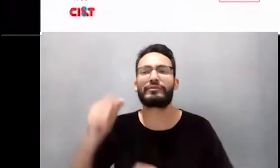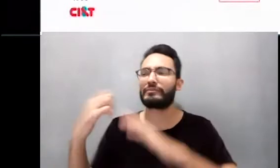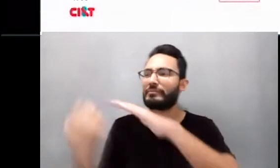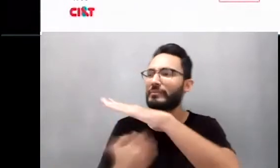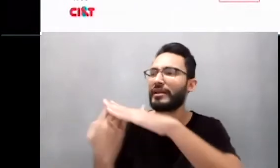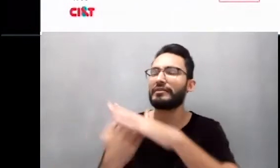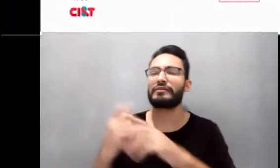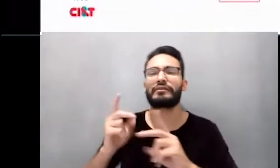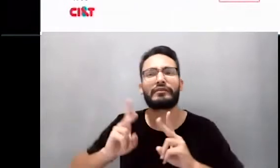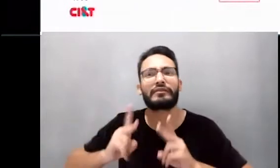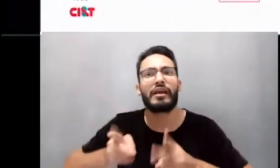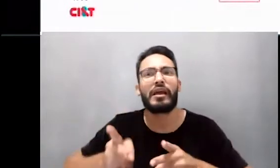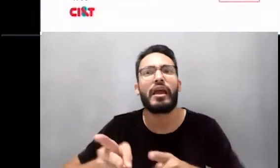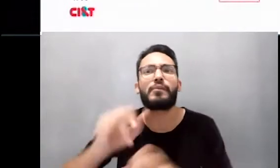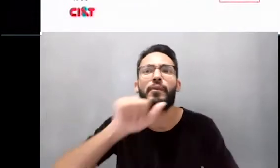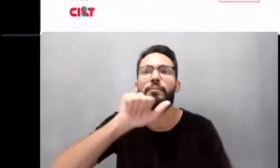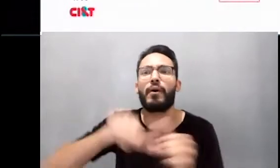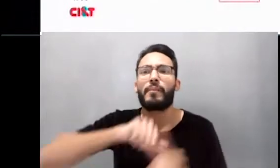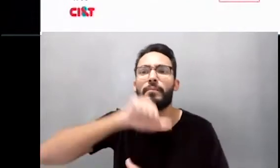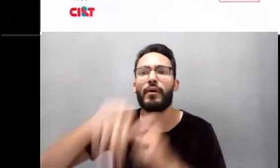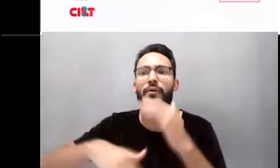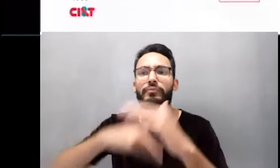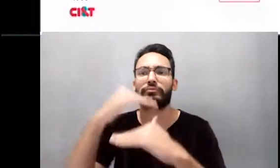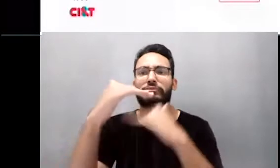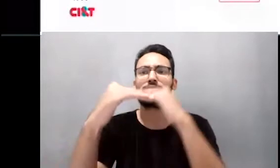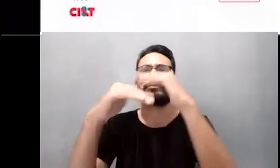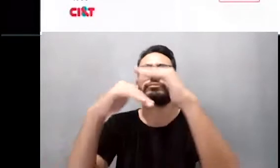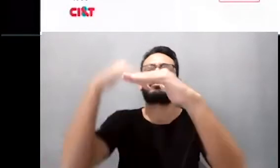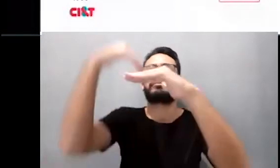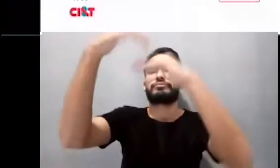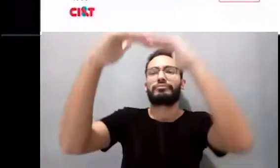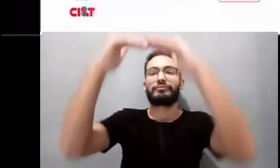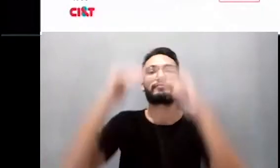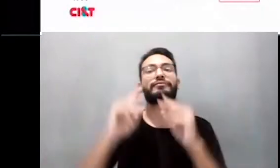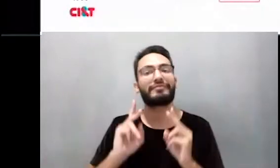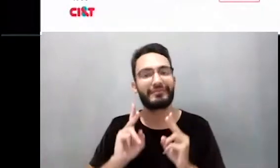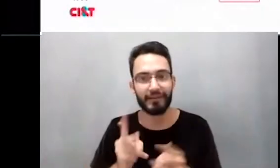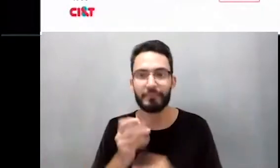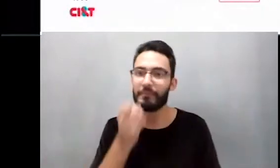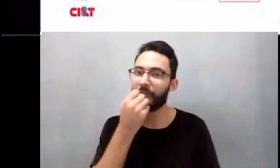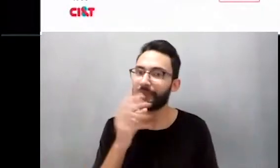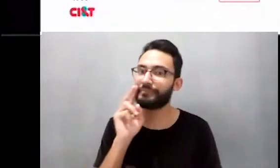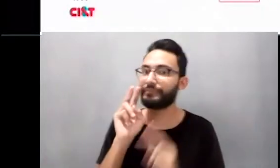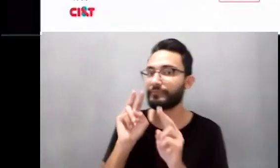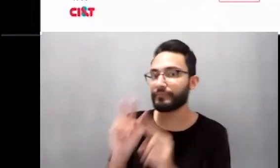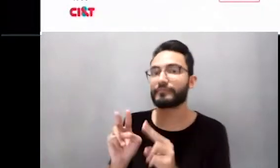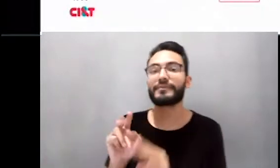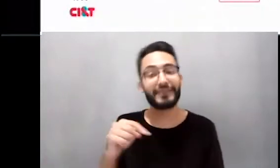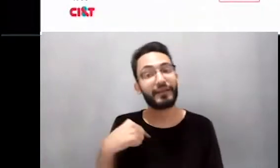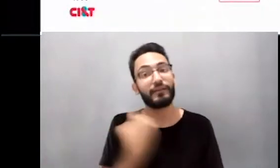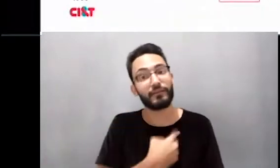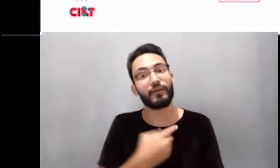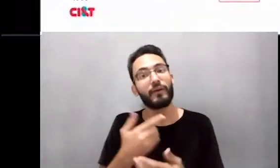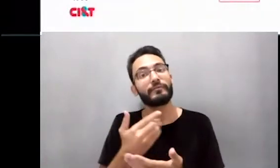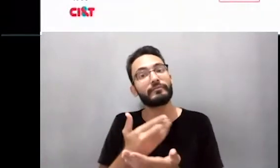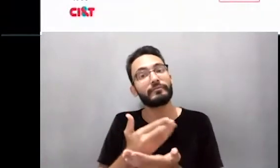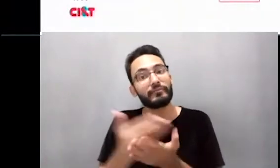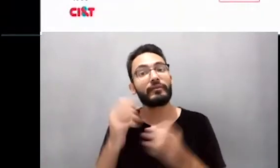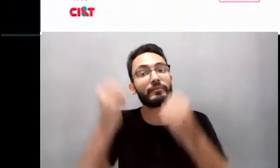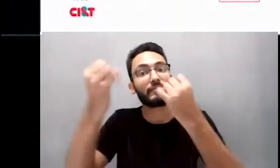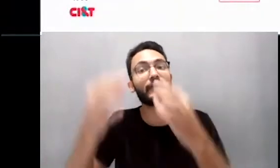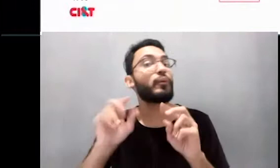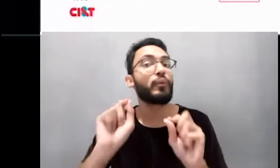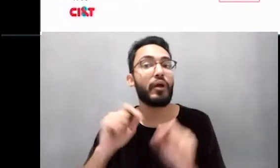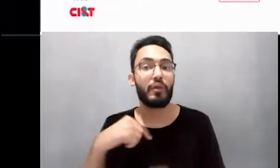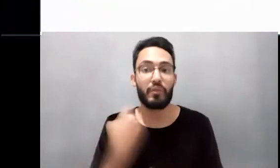em constante movimentação. E é justamente nessa movimentação que a gente fala da nossa expansão global. Hoje, a